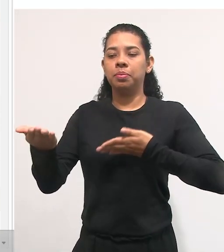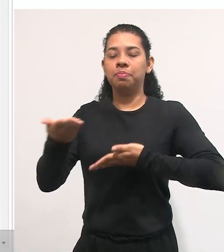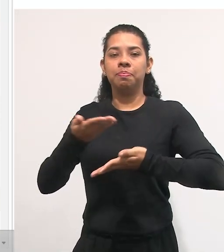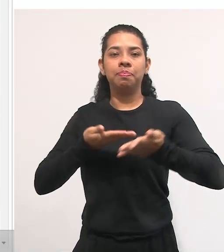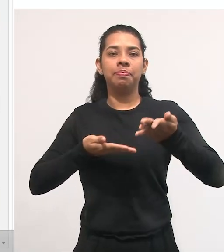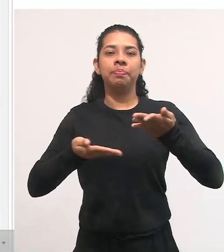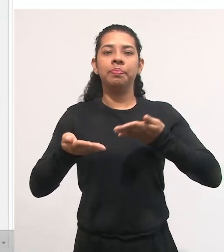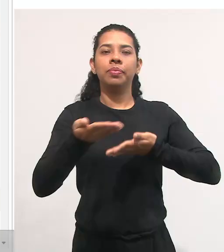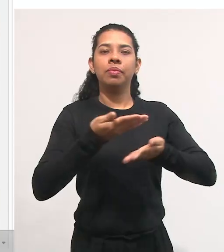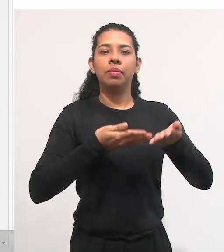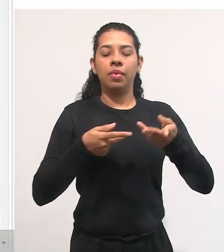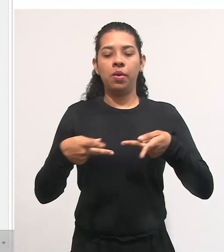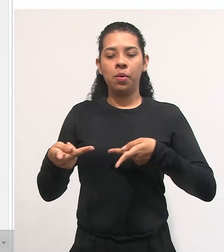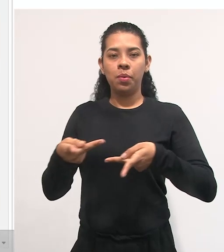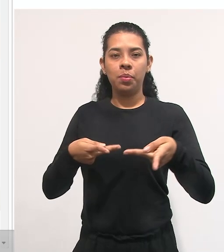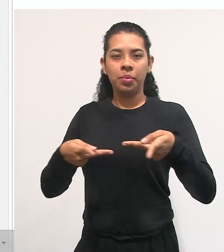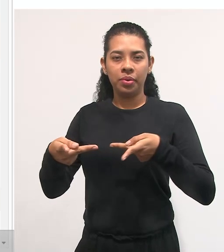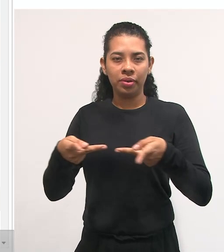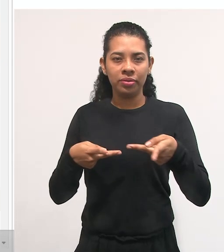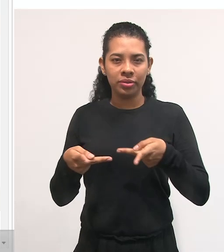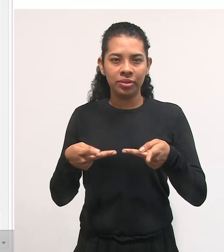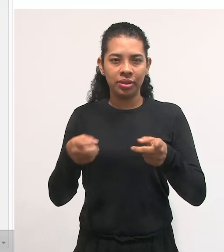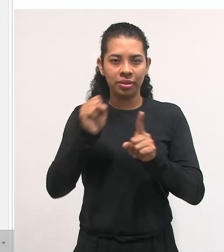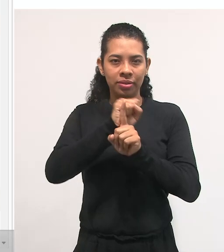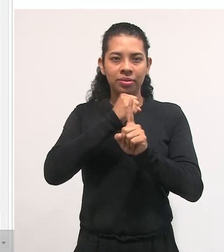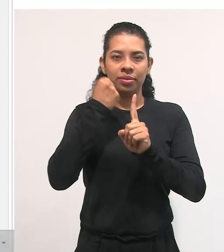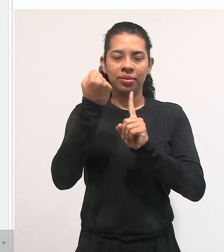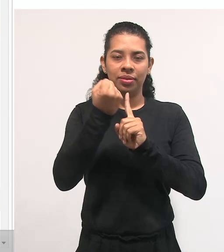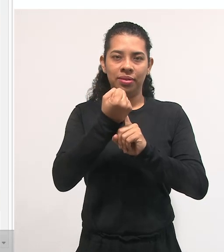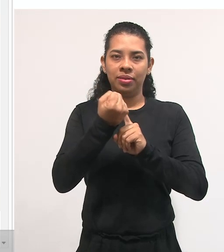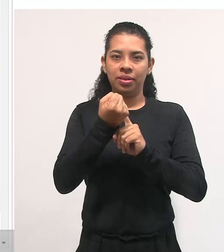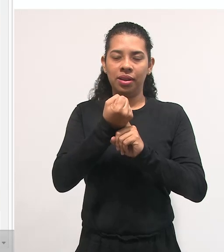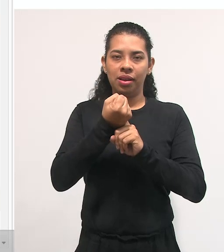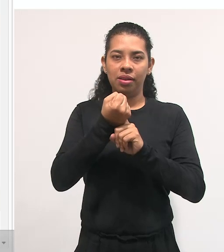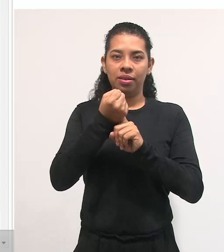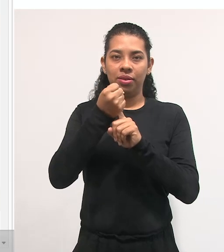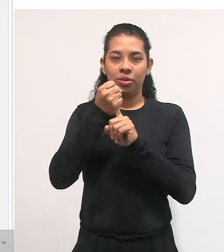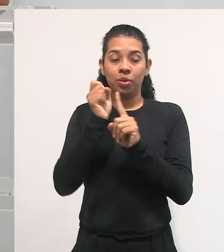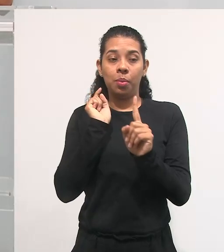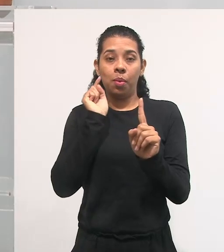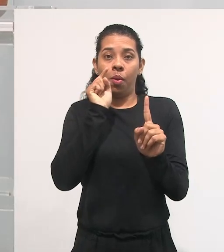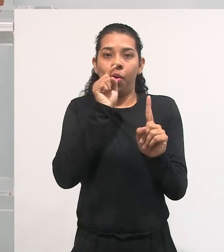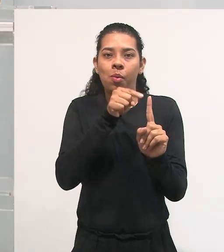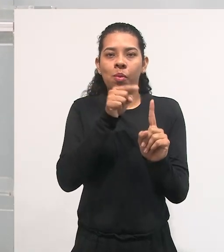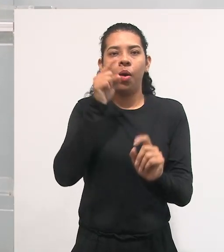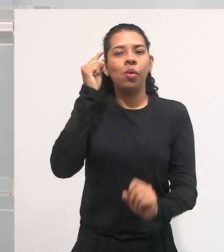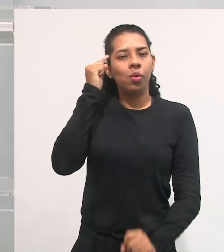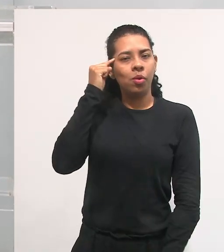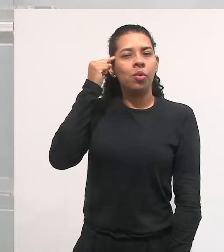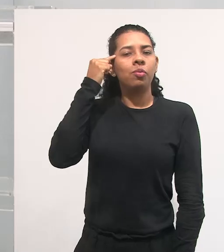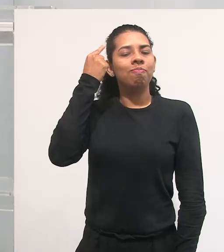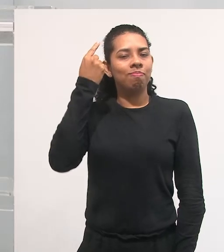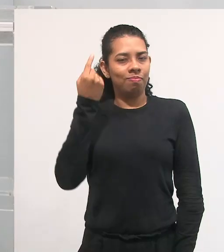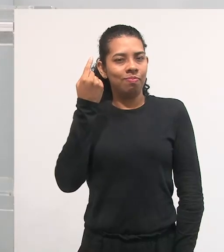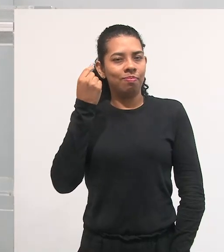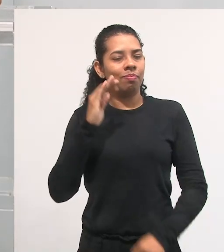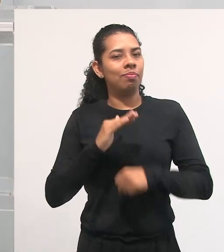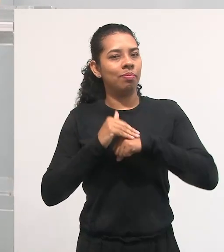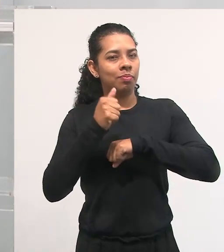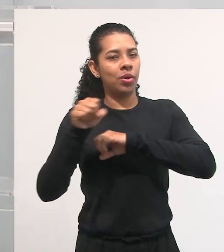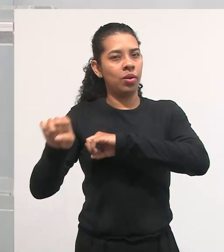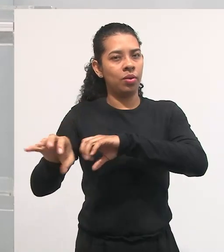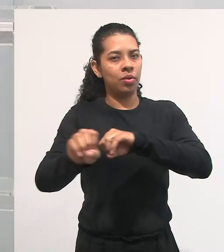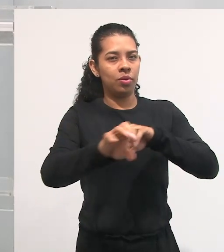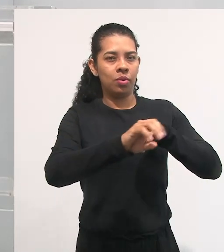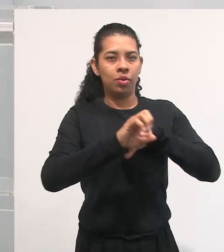destas com um projeto de sociedade portanto a nossa a nossa intenção o objetivo é